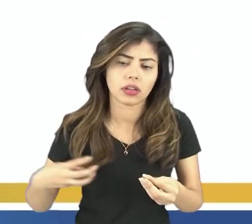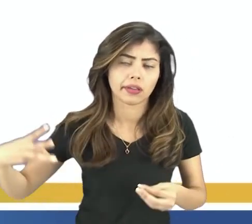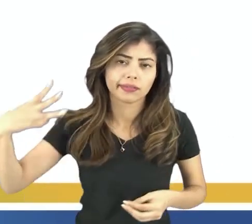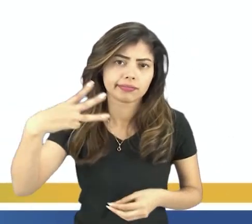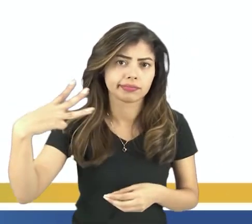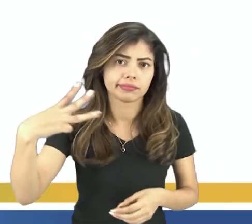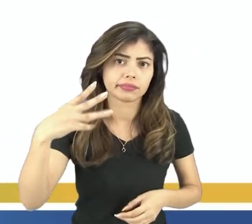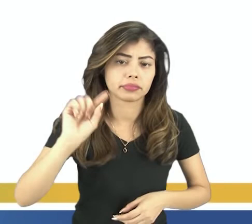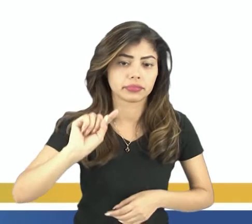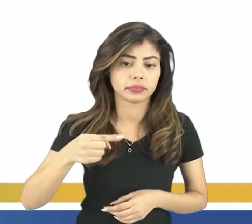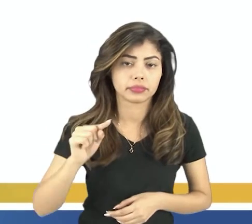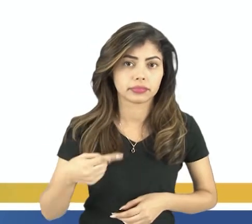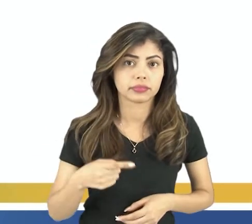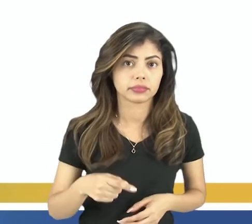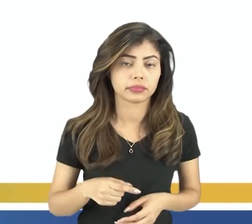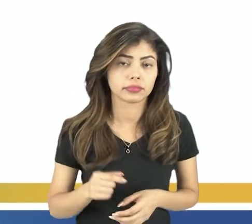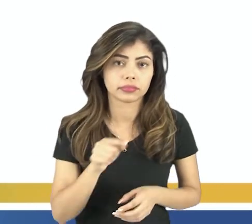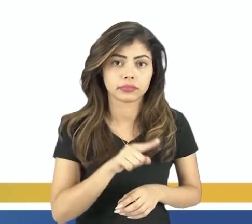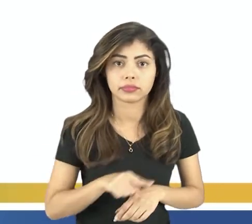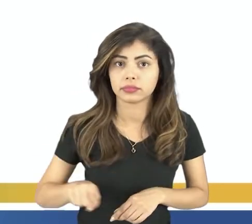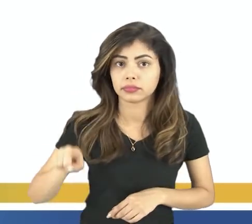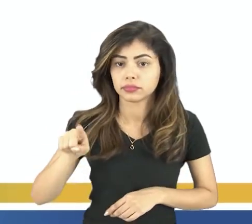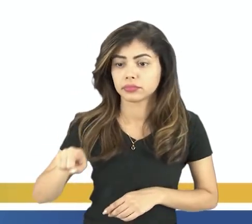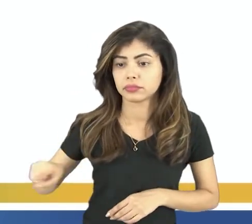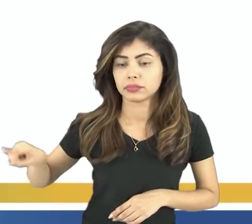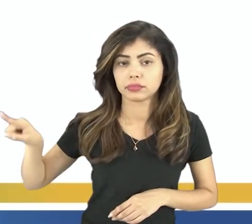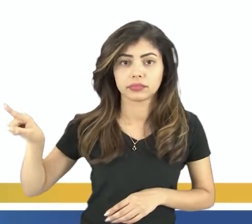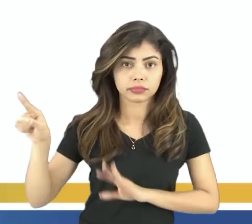posso mover essa vírgula para a direita